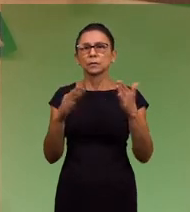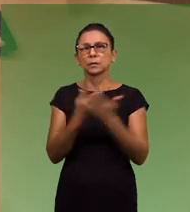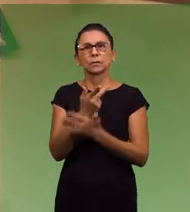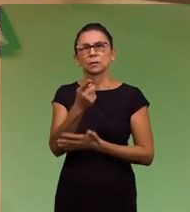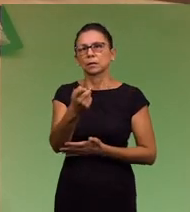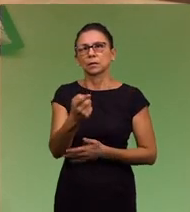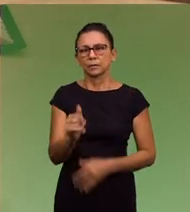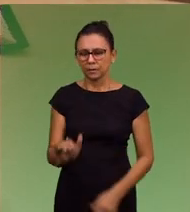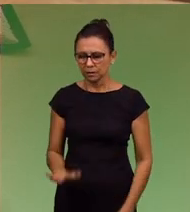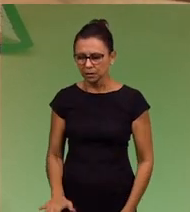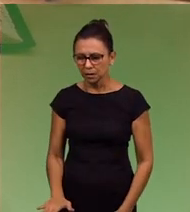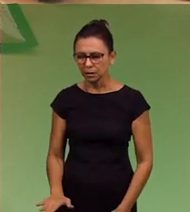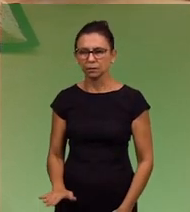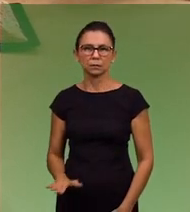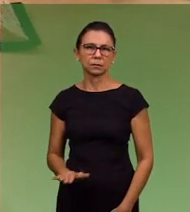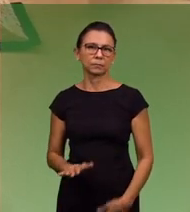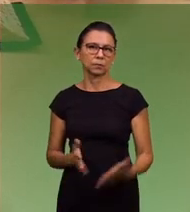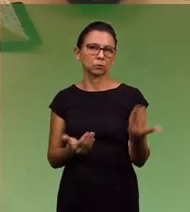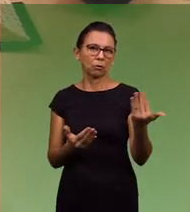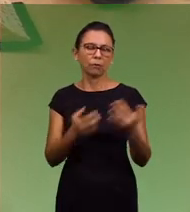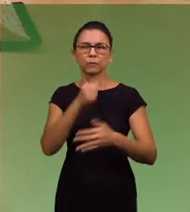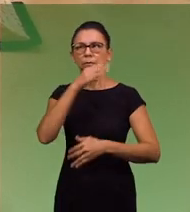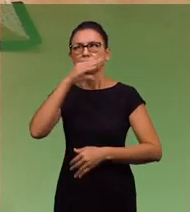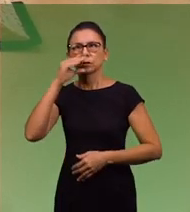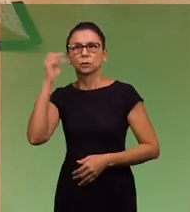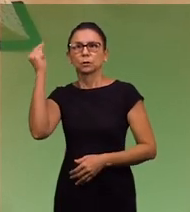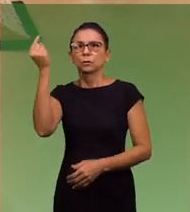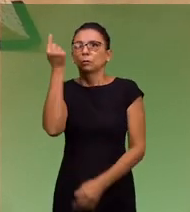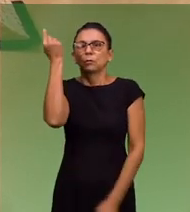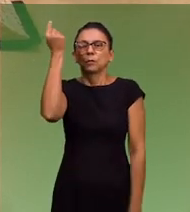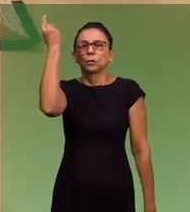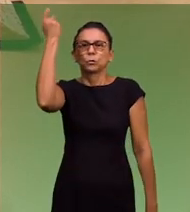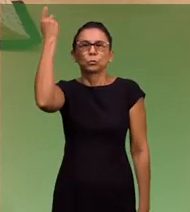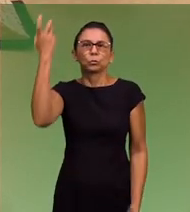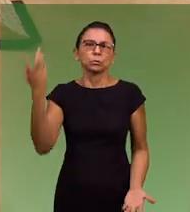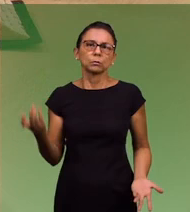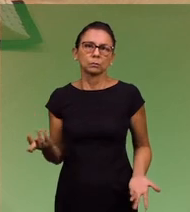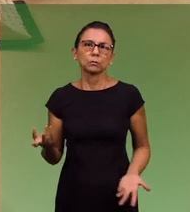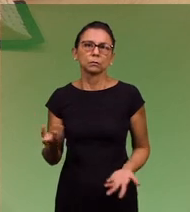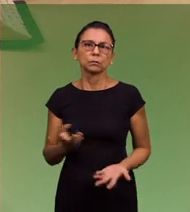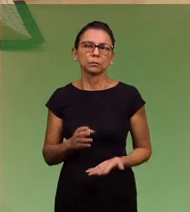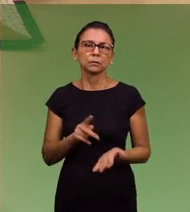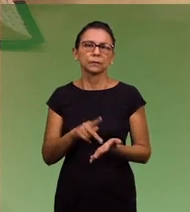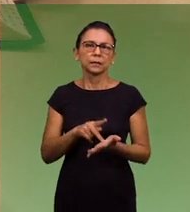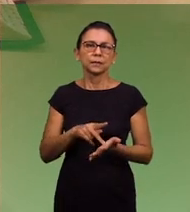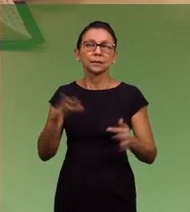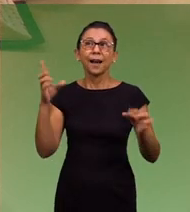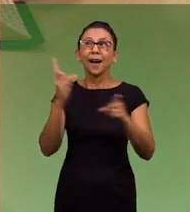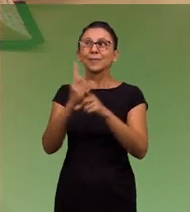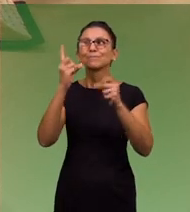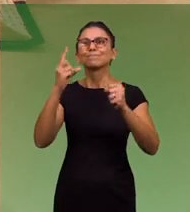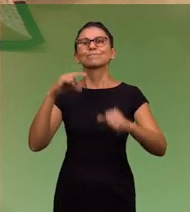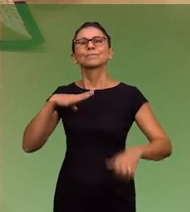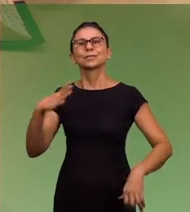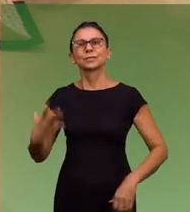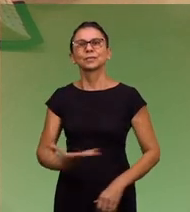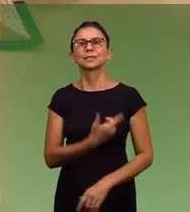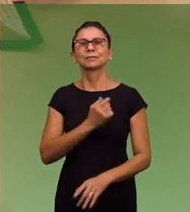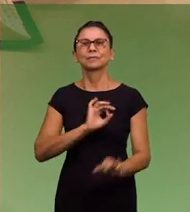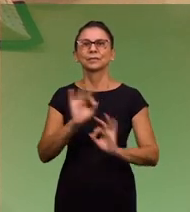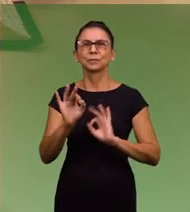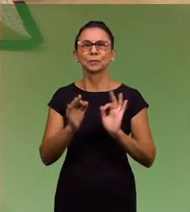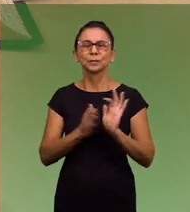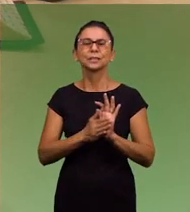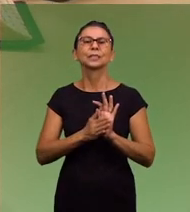como jovem, como pode ser como adulto no leito de um hospital. É quando o homem descobre essa salvação, essa